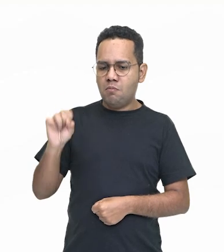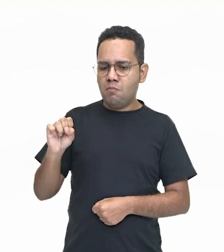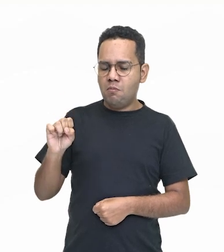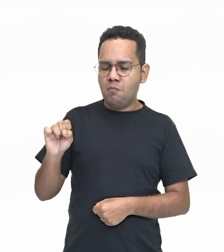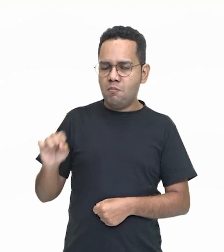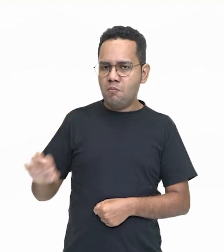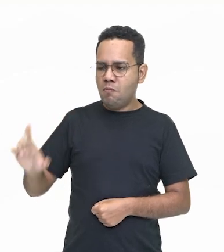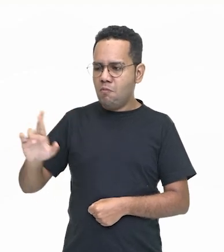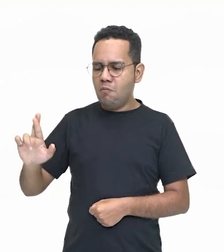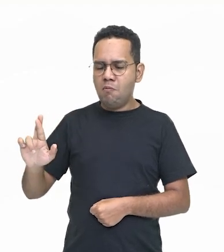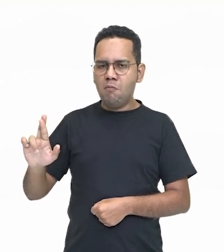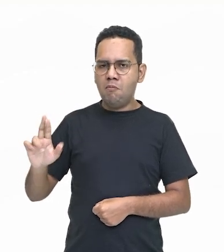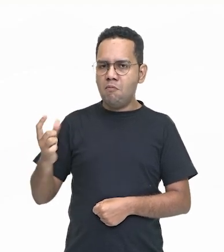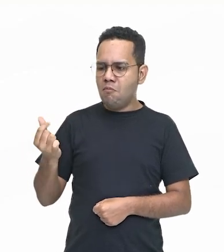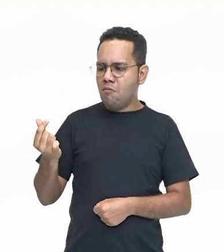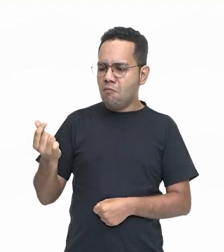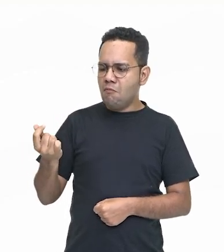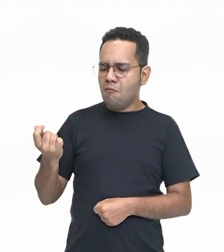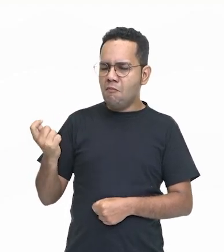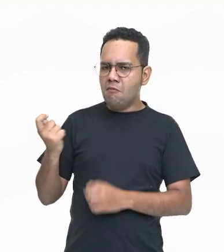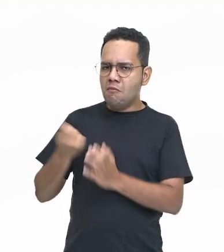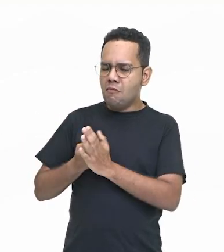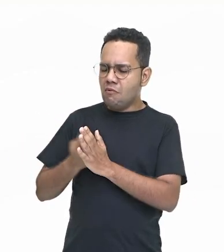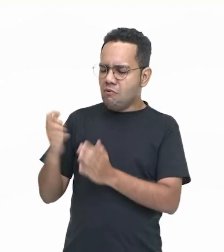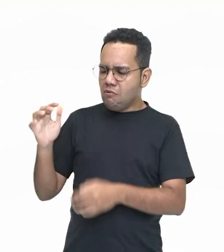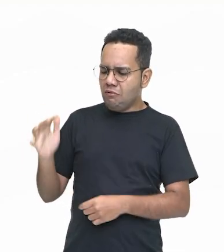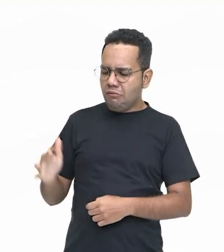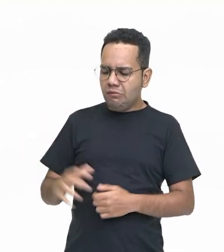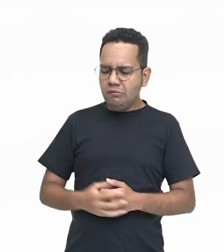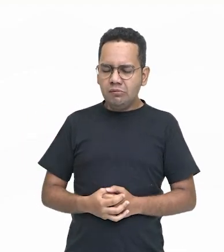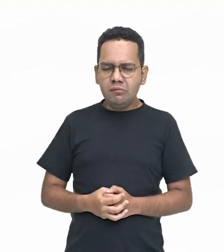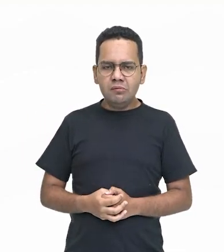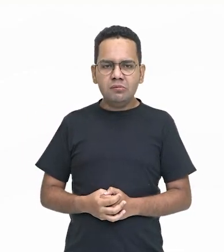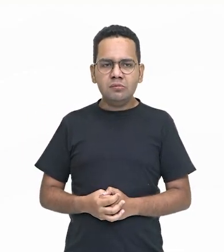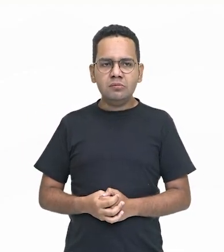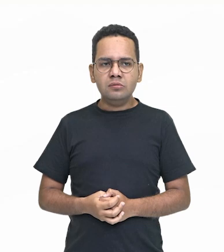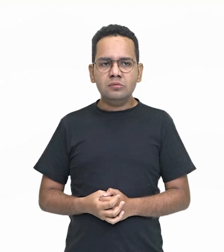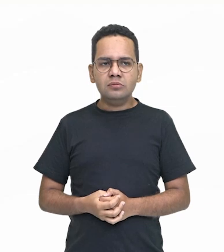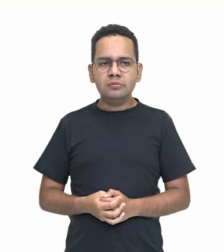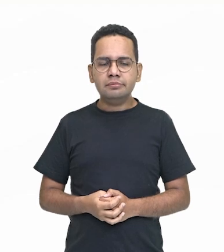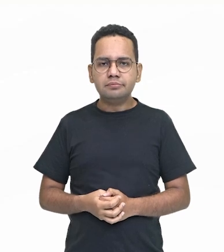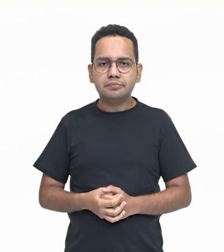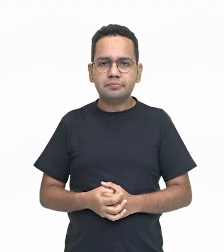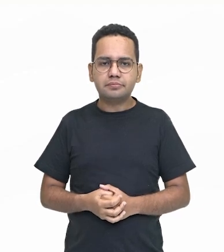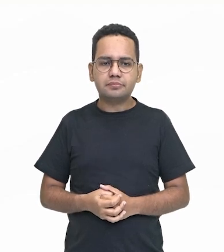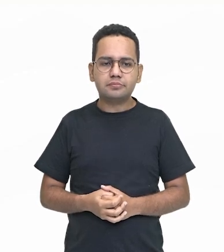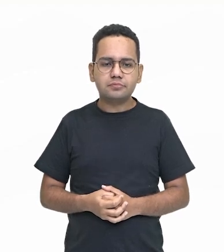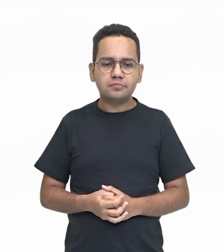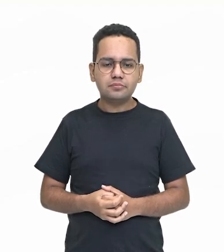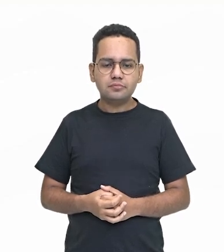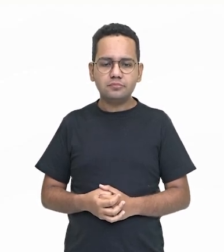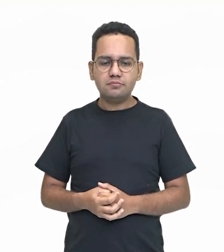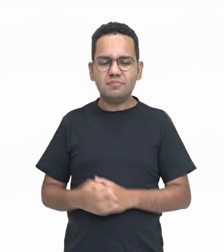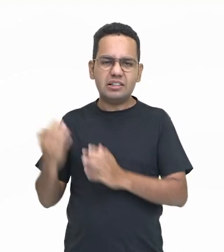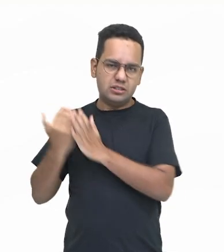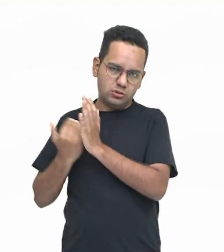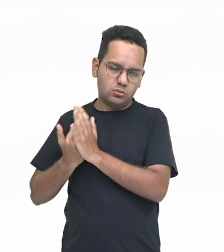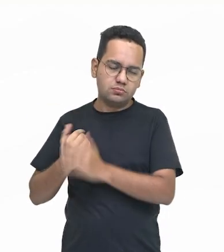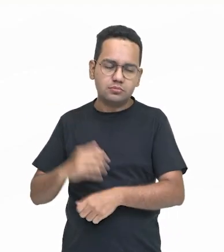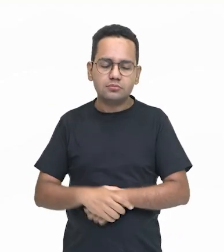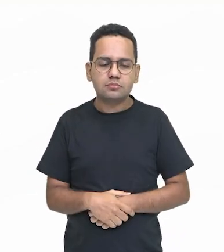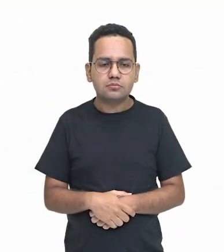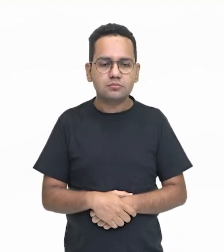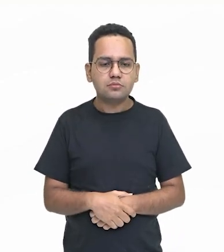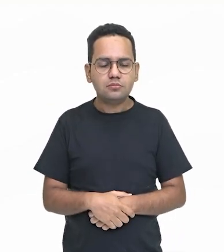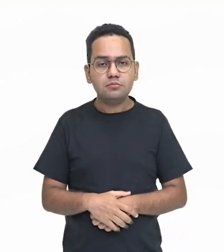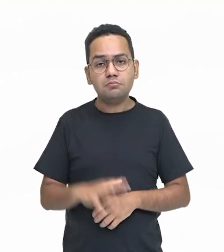economia, que era a resposta da nossa questão lá. A resposta era a letra B. Então veja, pessoal, só o fato de eu trocar as lâmpadas